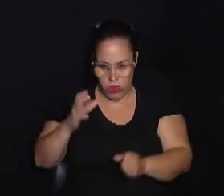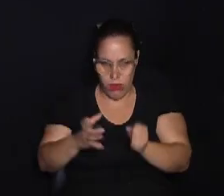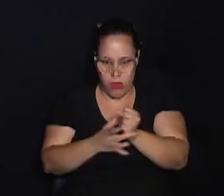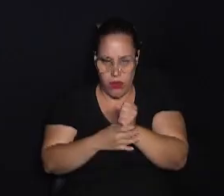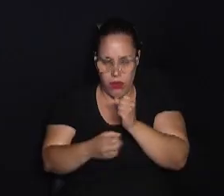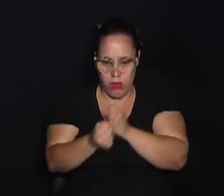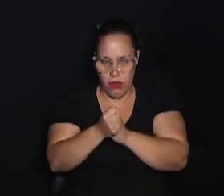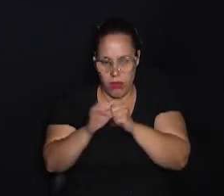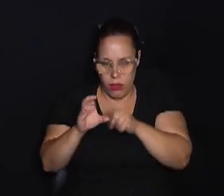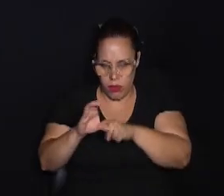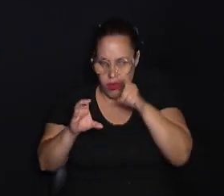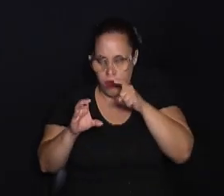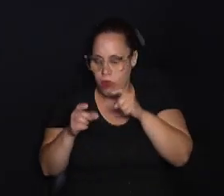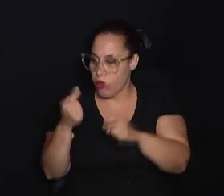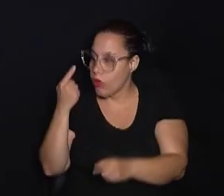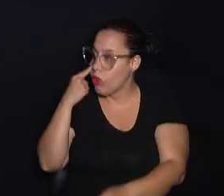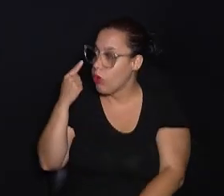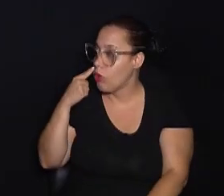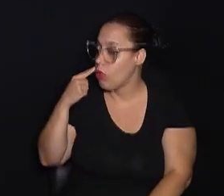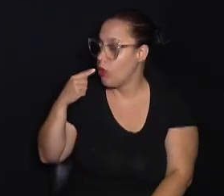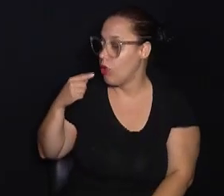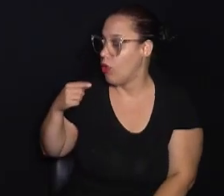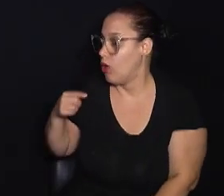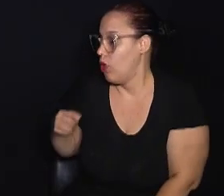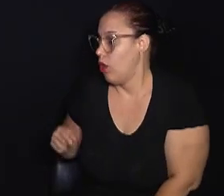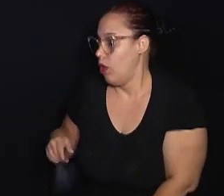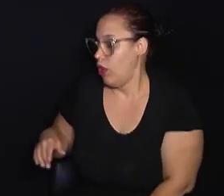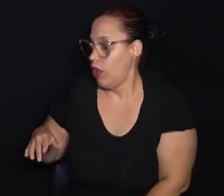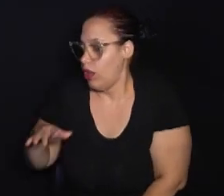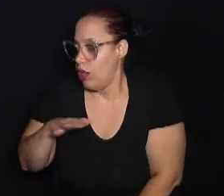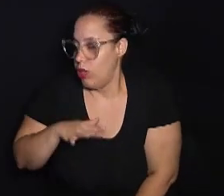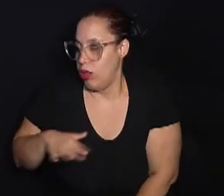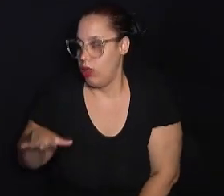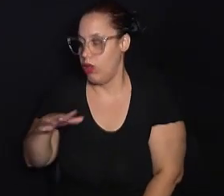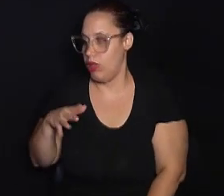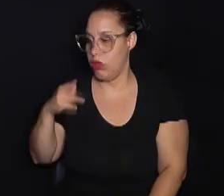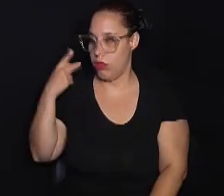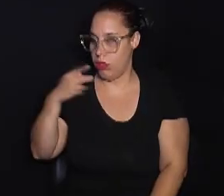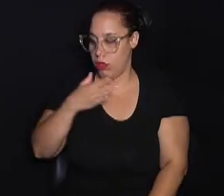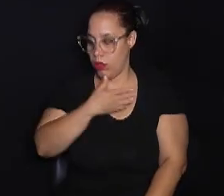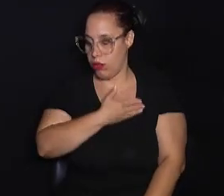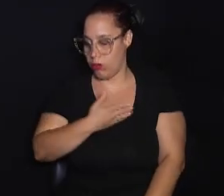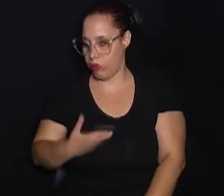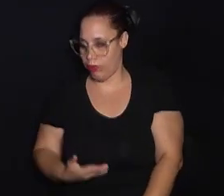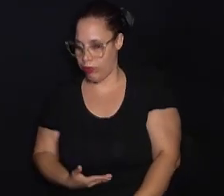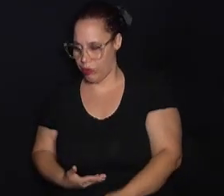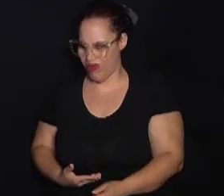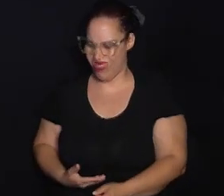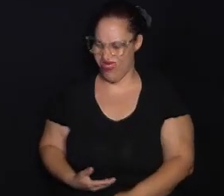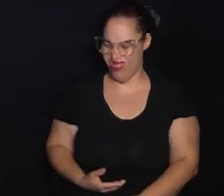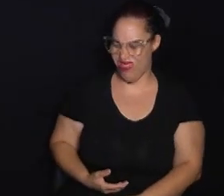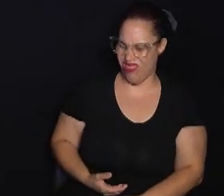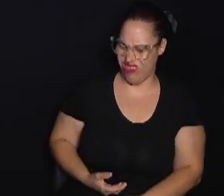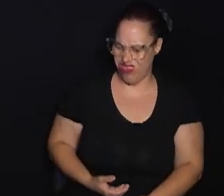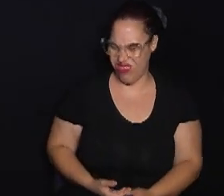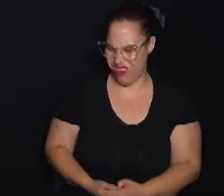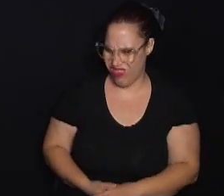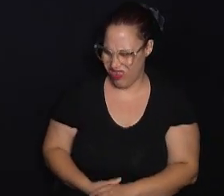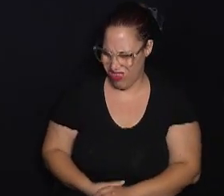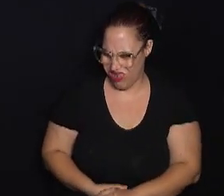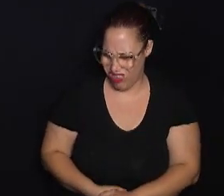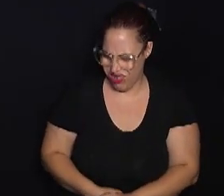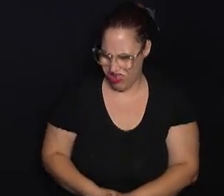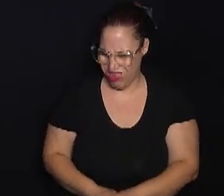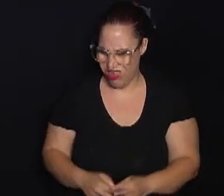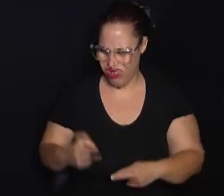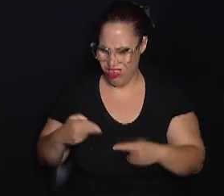independentes. Olha, a gente vê que no município, muitas vezes o poder público, o município, a própria Secretaria do Verde, tem uma relação